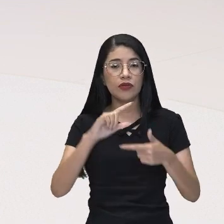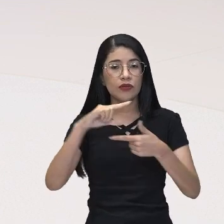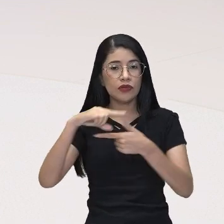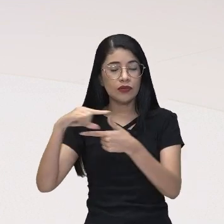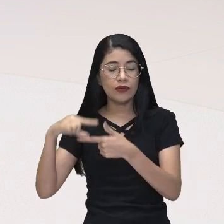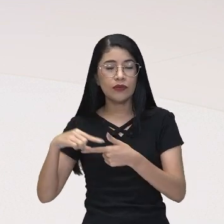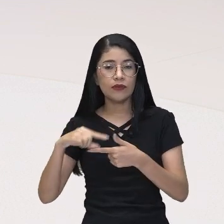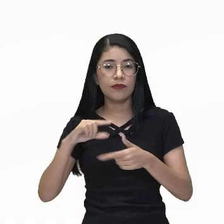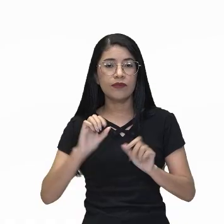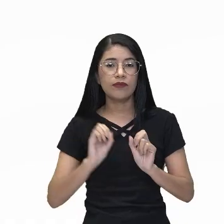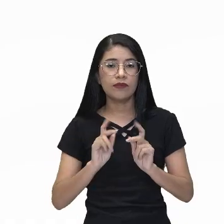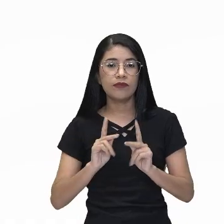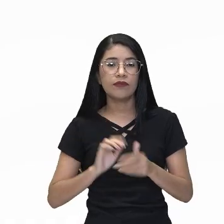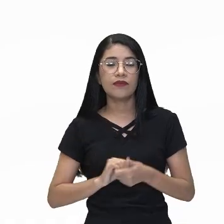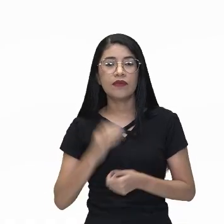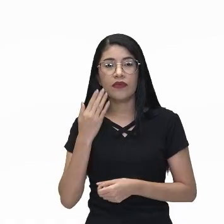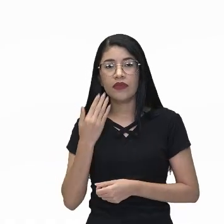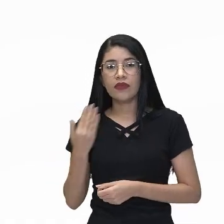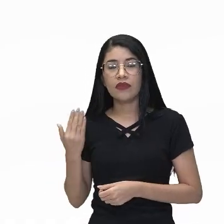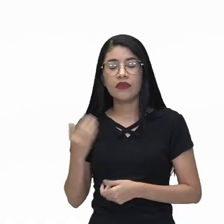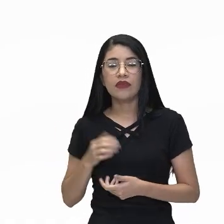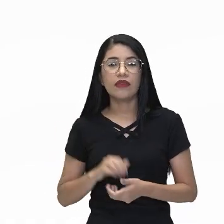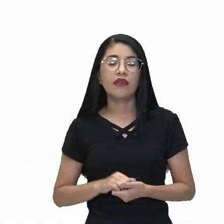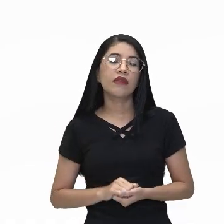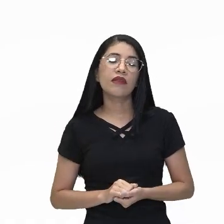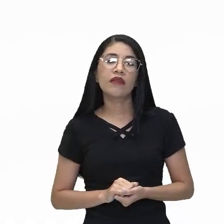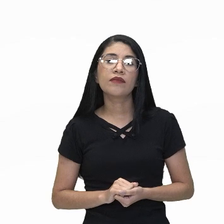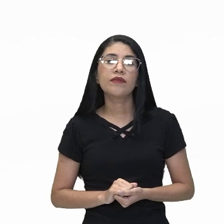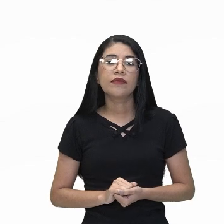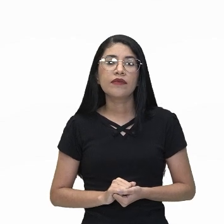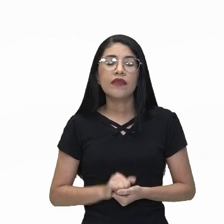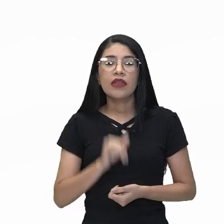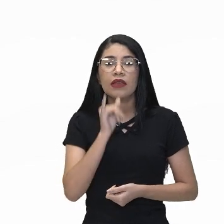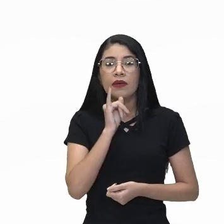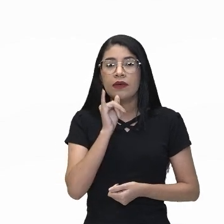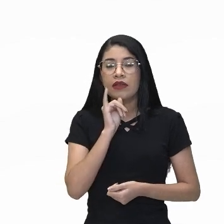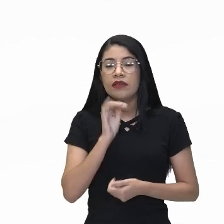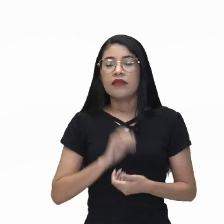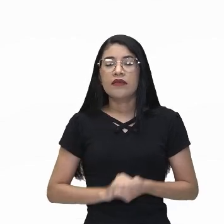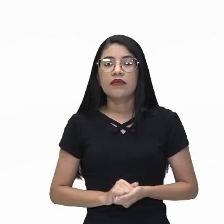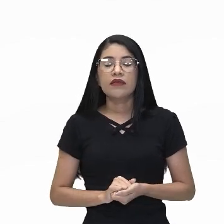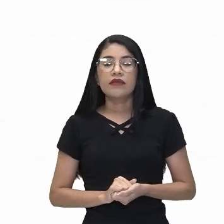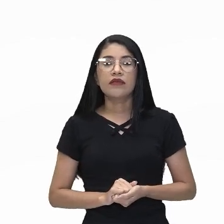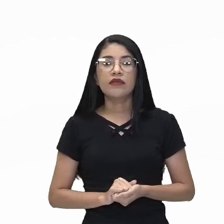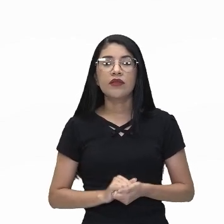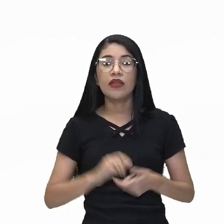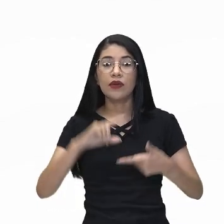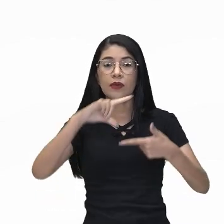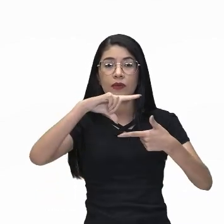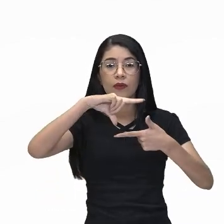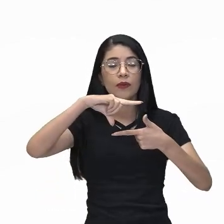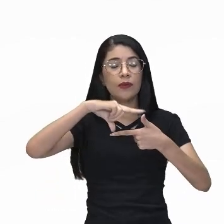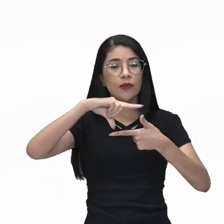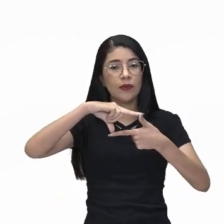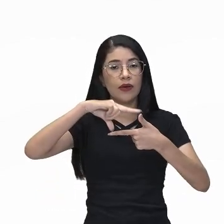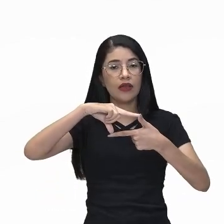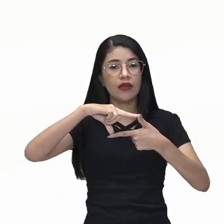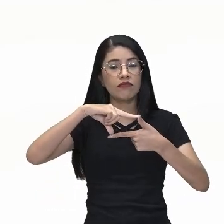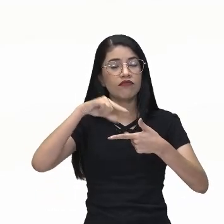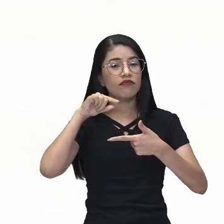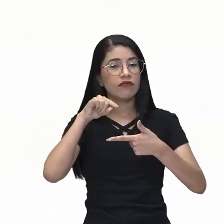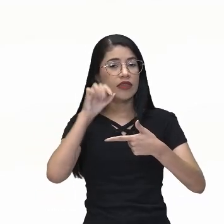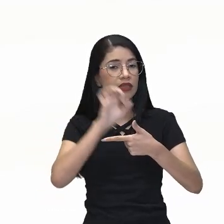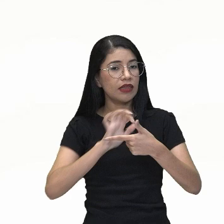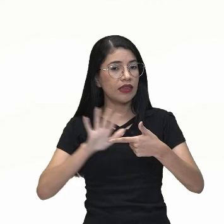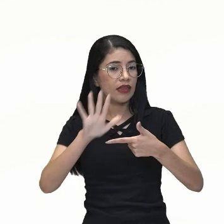aqui para a cartela, olha só. Nós temos então aqui, por exemplo, inicialmente, um retângulo. Esse